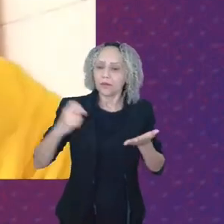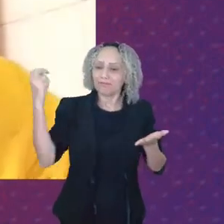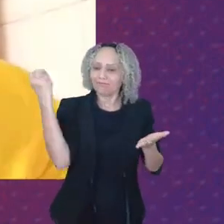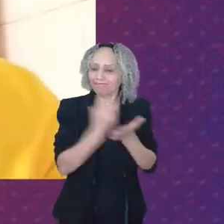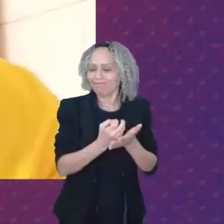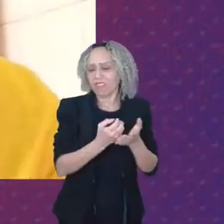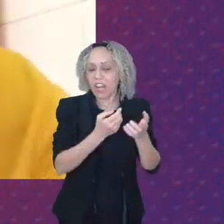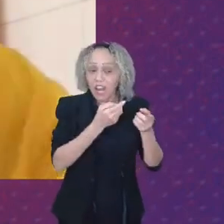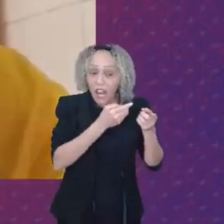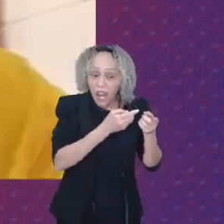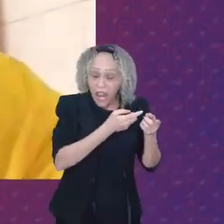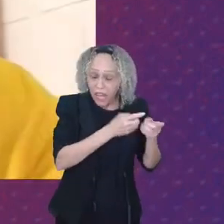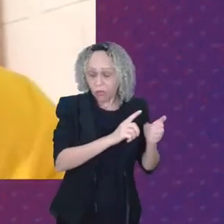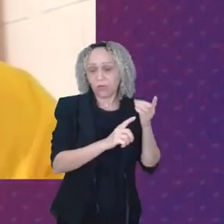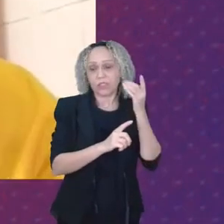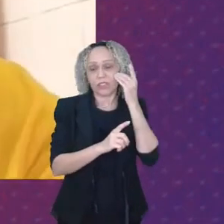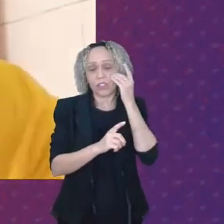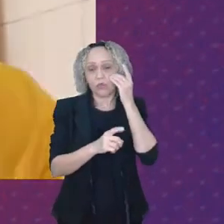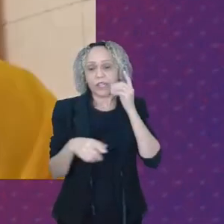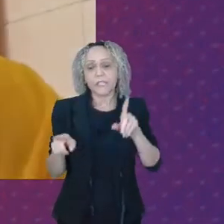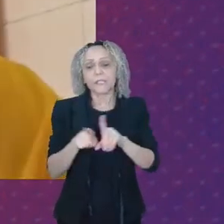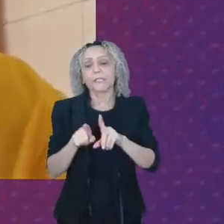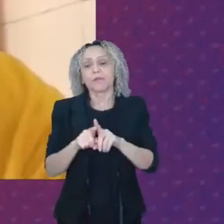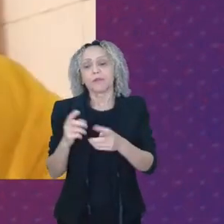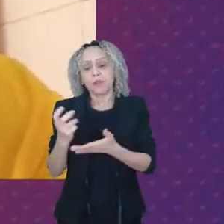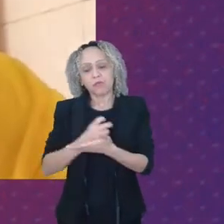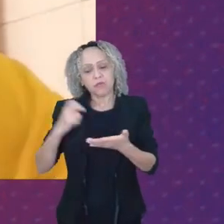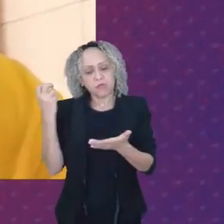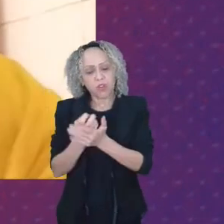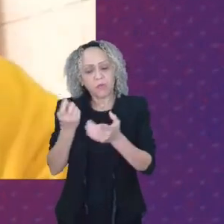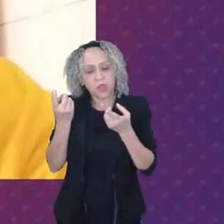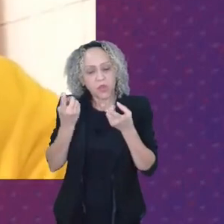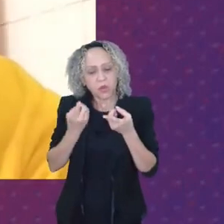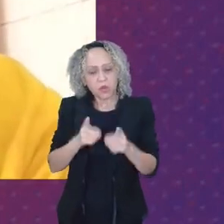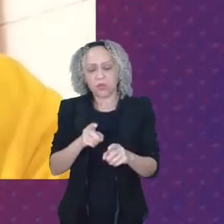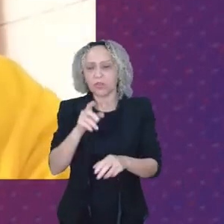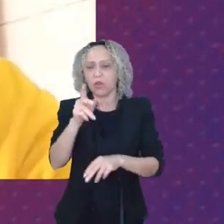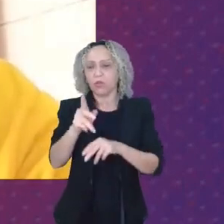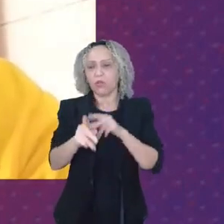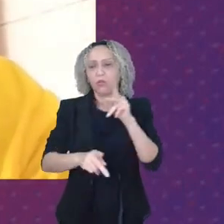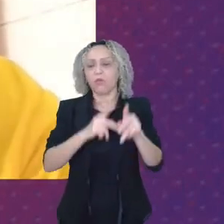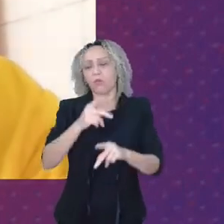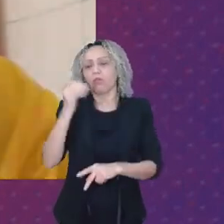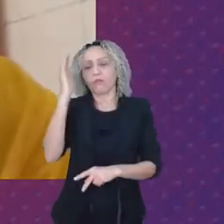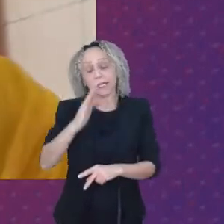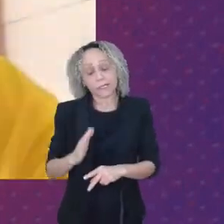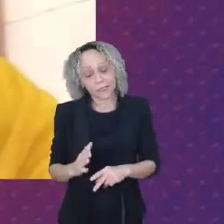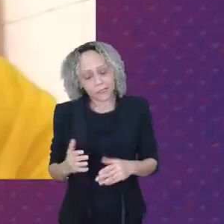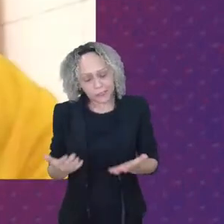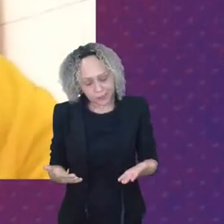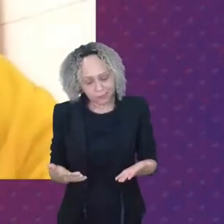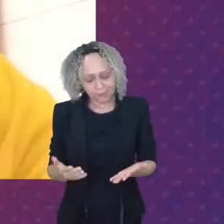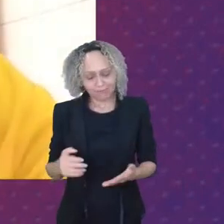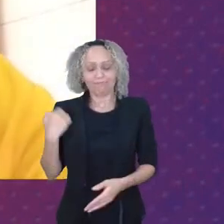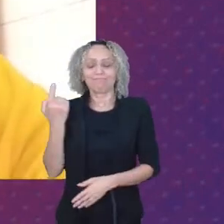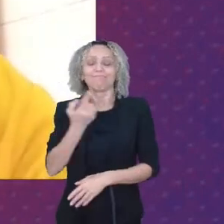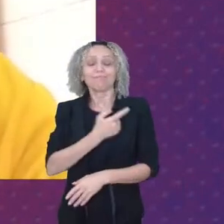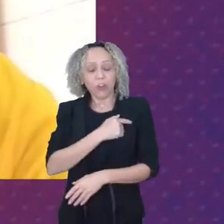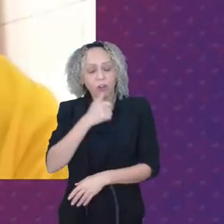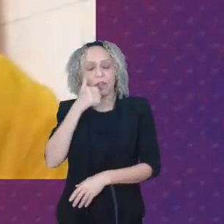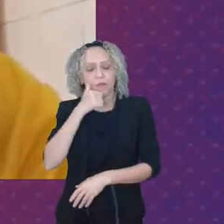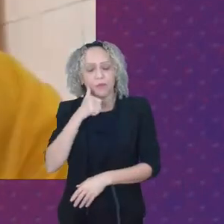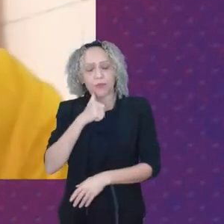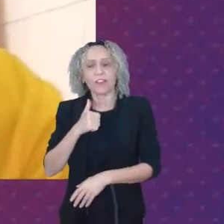brasileiro. Diga-se, classe trabalhadora brasileira, porque fomos nós que fomos os mais